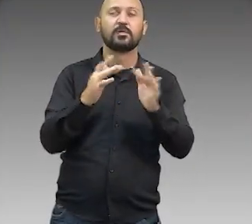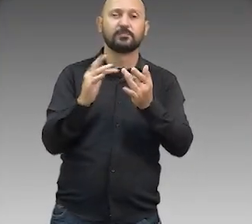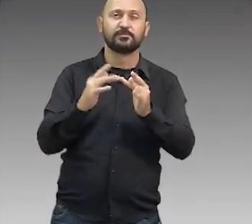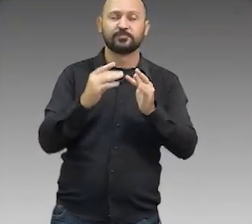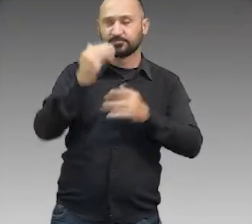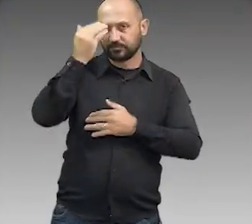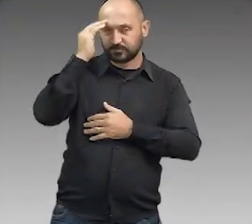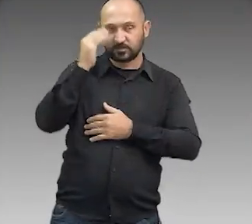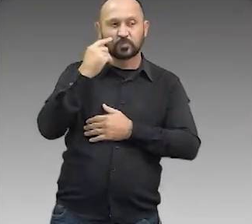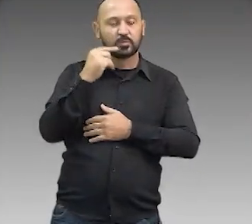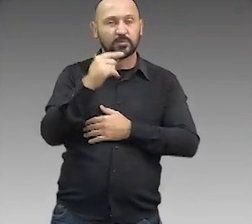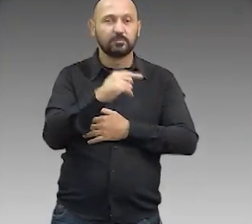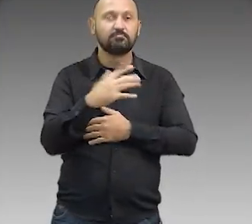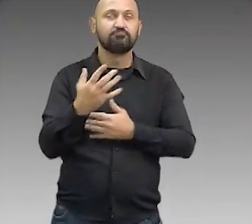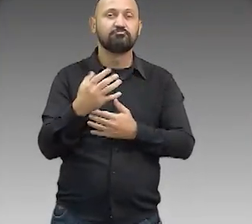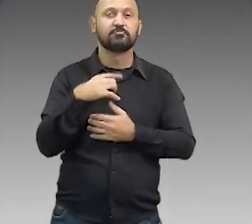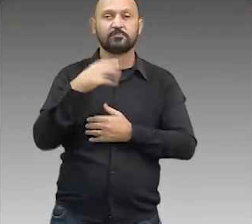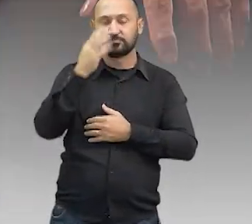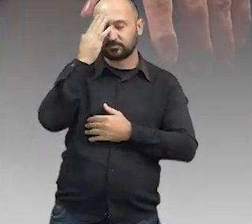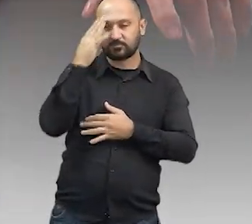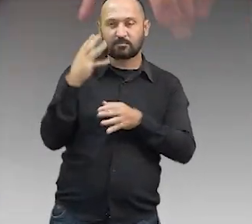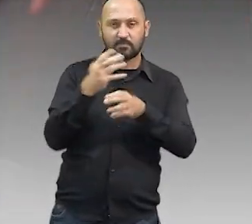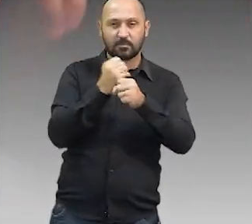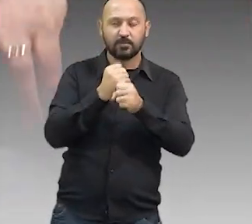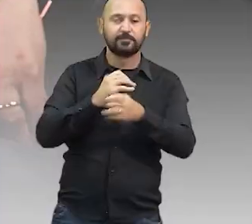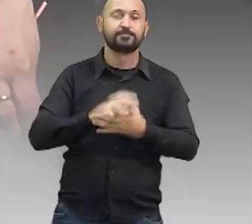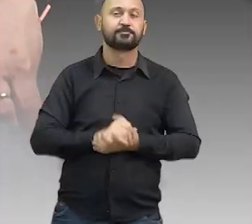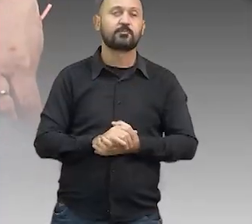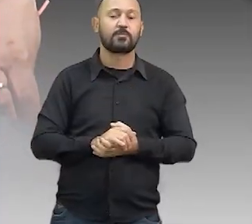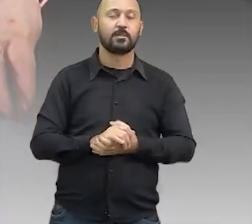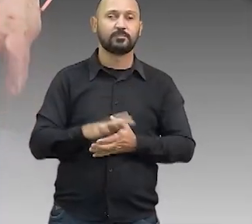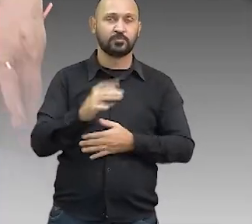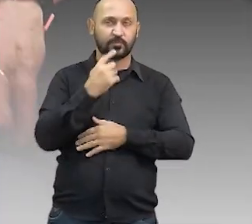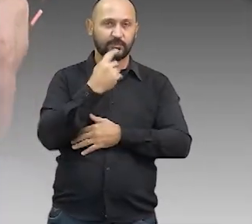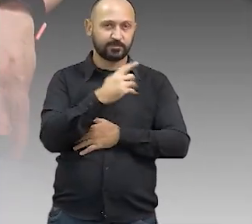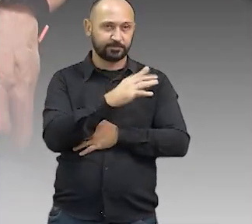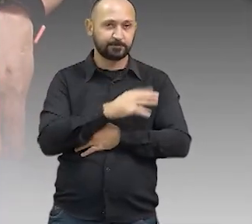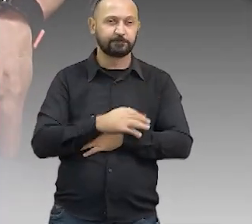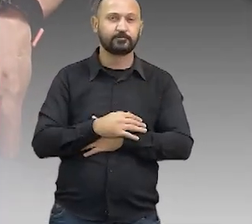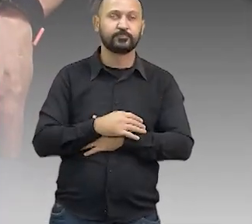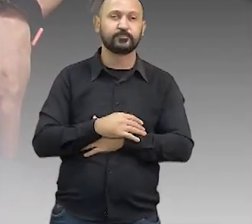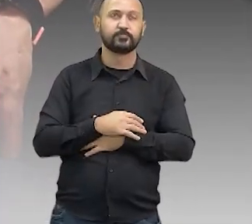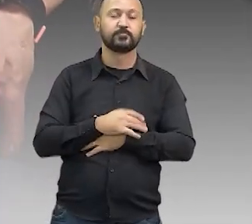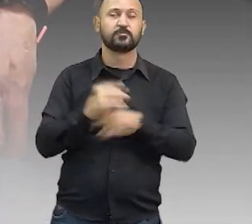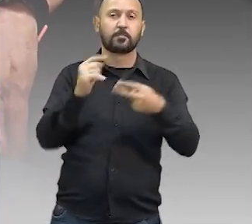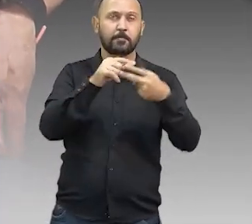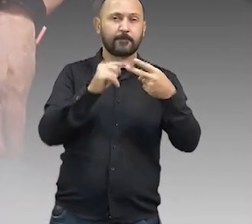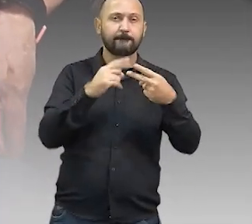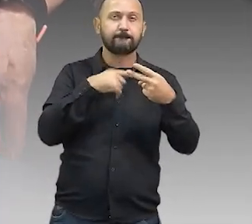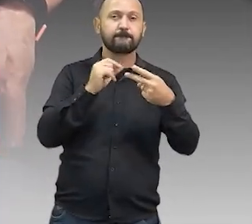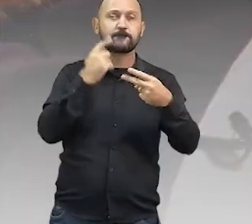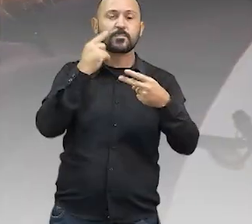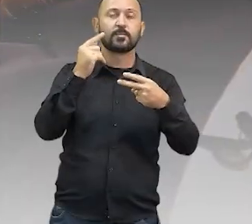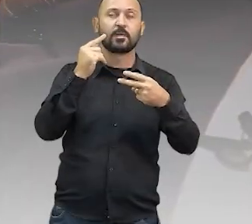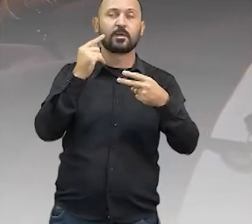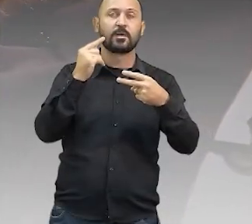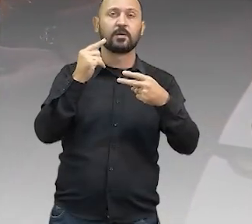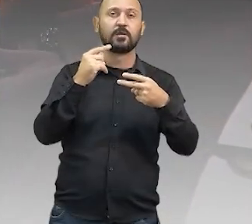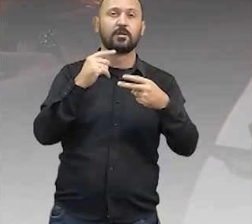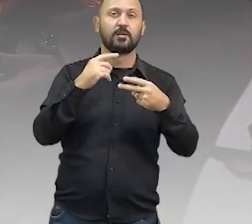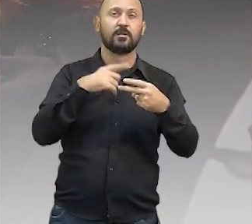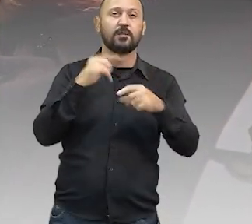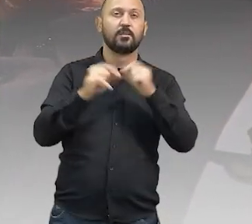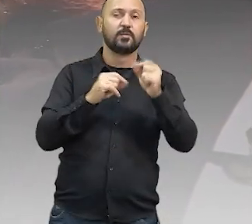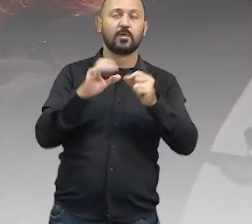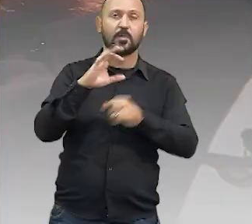é jornalista também, a gente sabe que a paixão está aqui, né? Deixa eu te falar uma coisa, duas coisas, a questão empresarial aí. O Campo